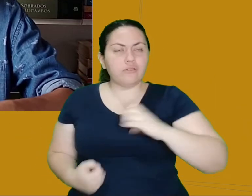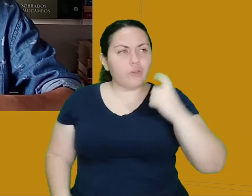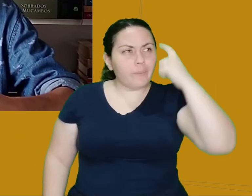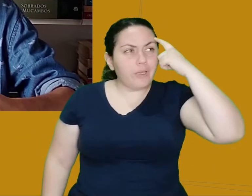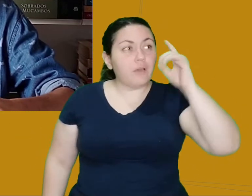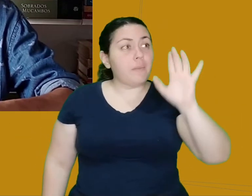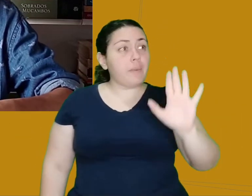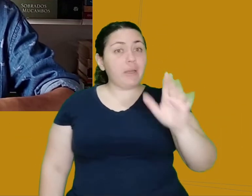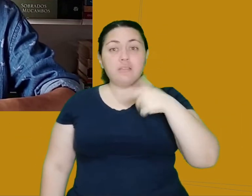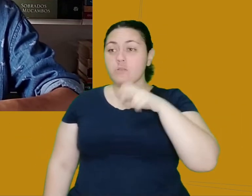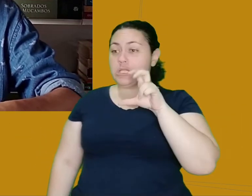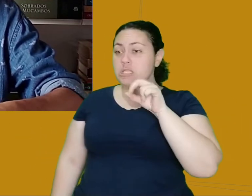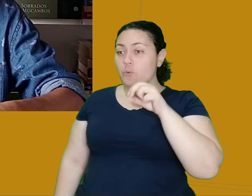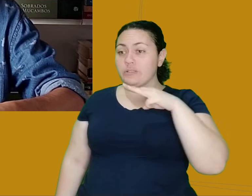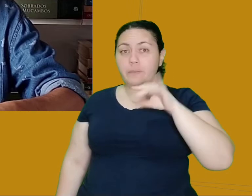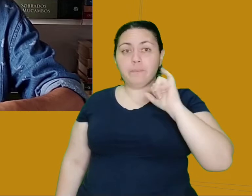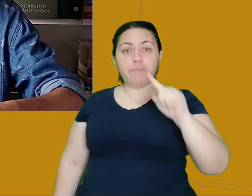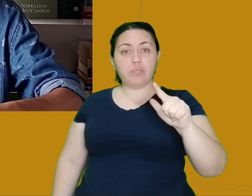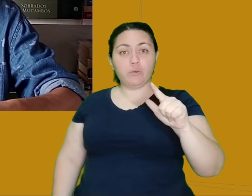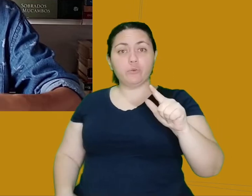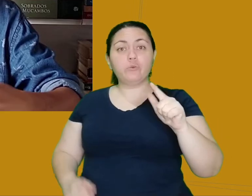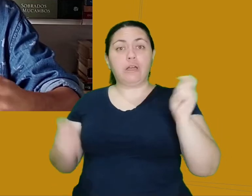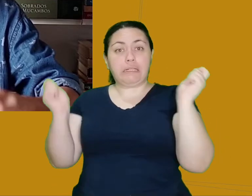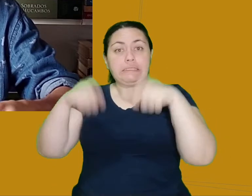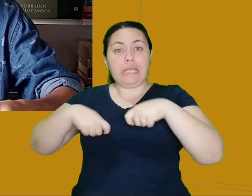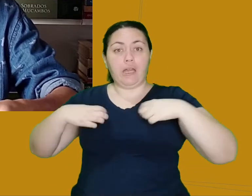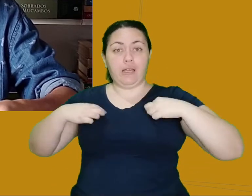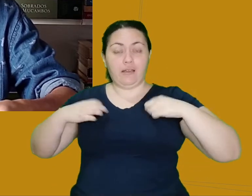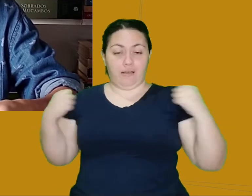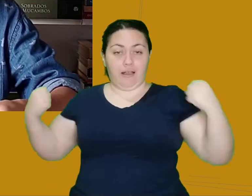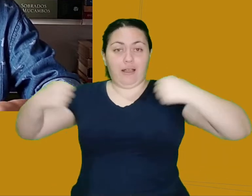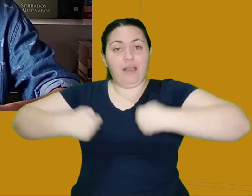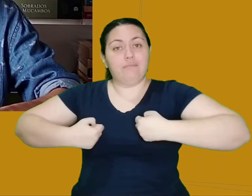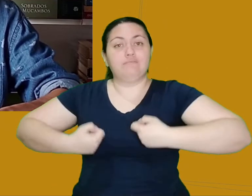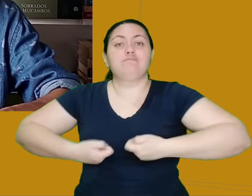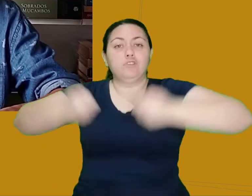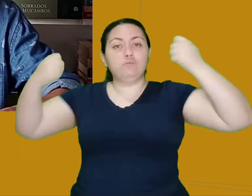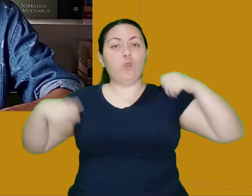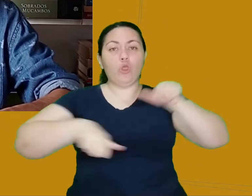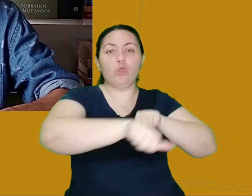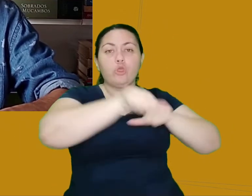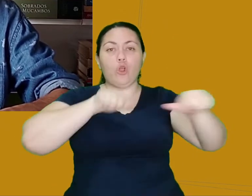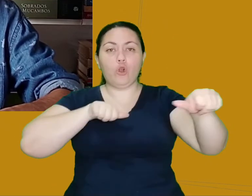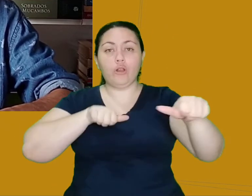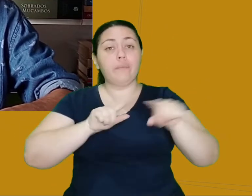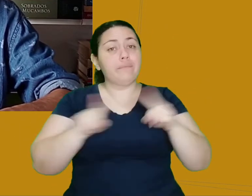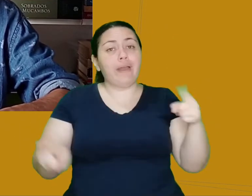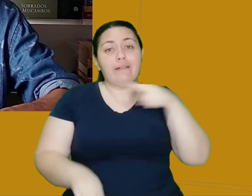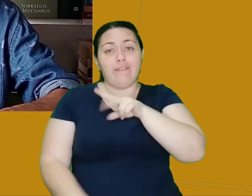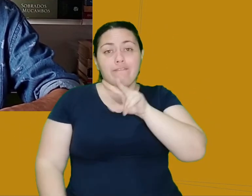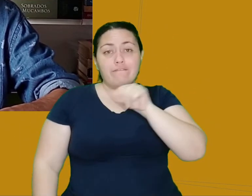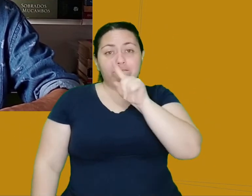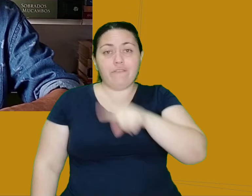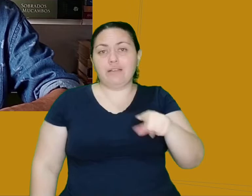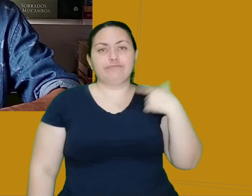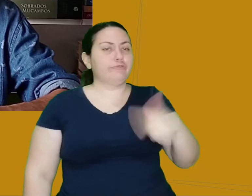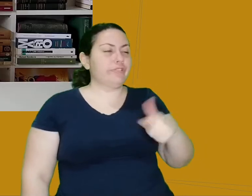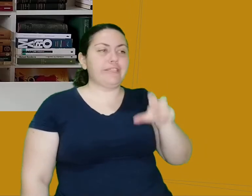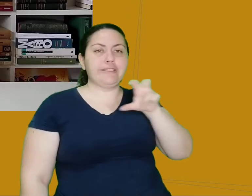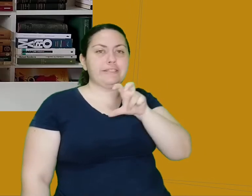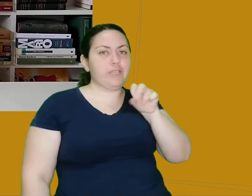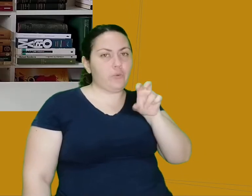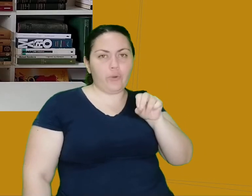cliente. Pensou então que com 50.000 réis podia aposentar o seu paletó. Mas Vaz Nunes não tinha nem 50 nem 20.000